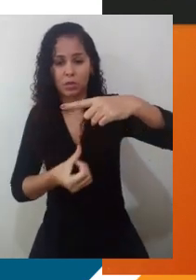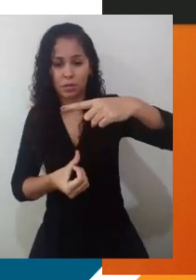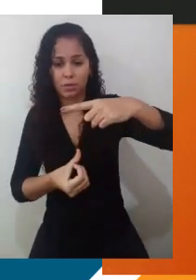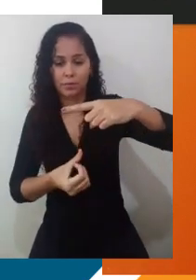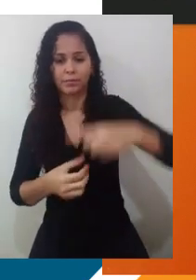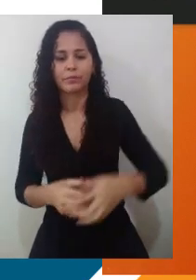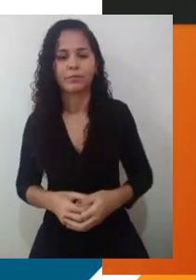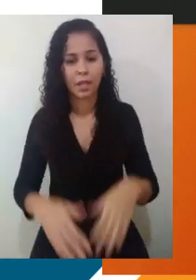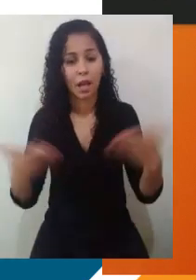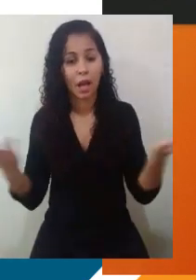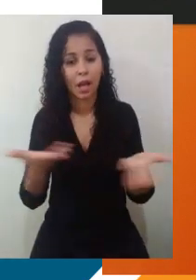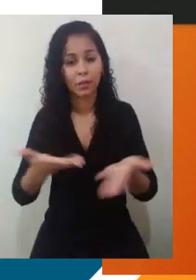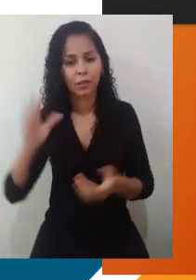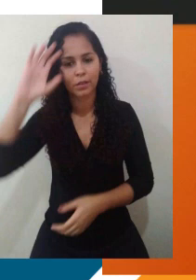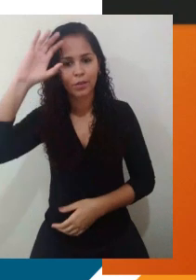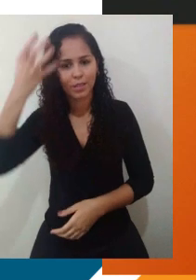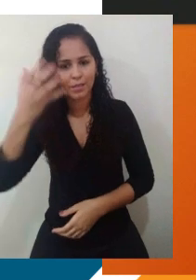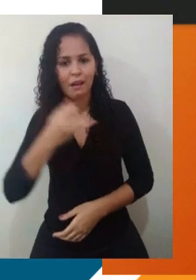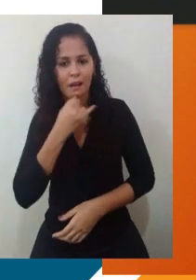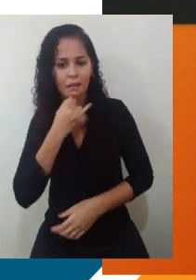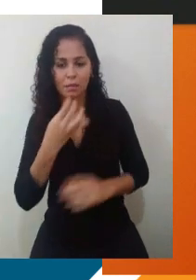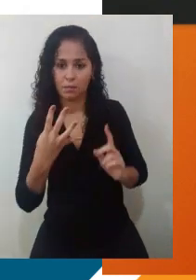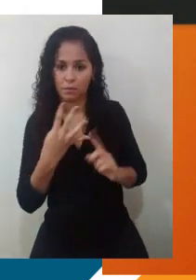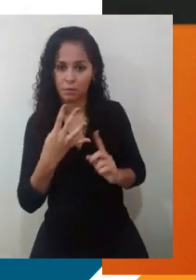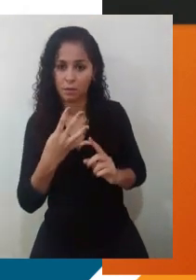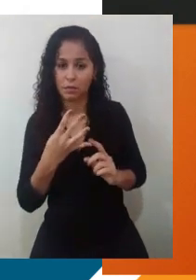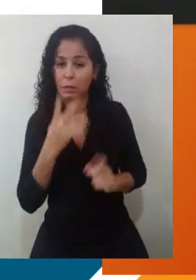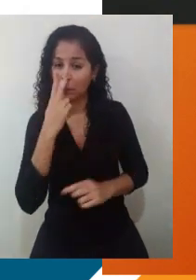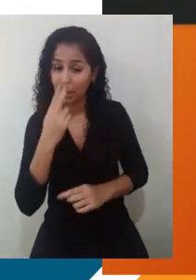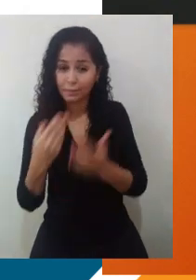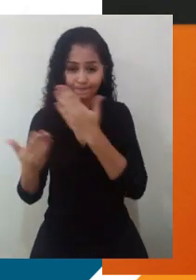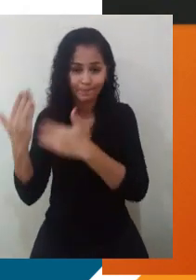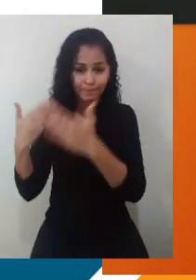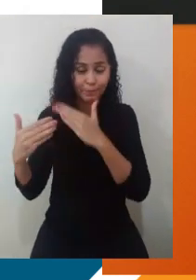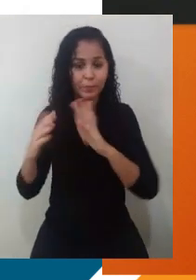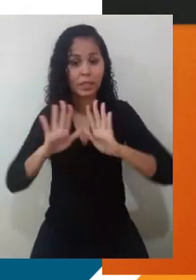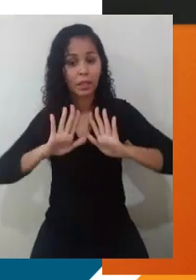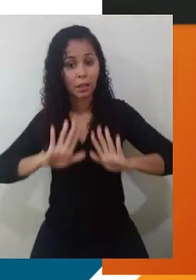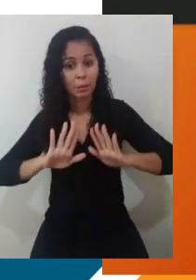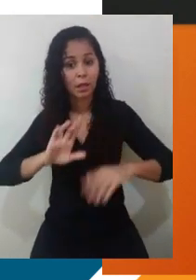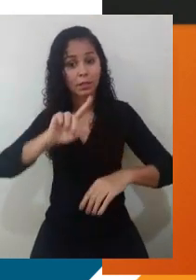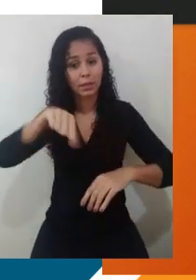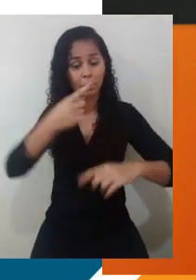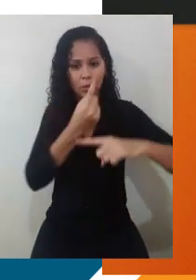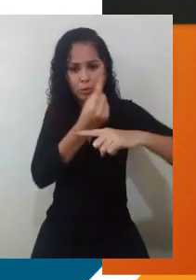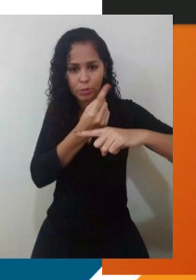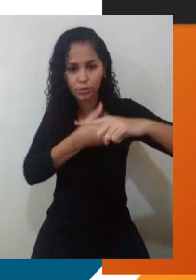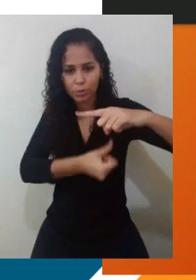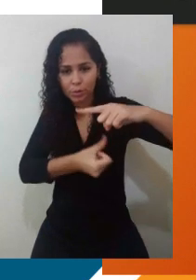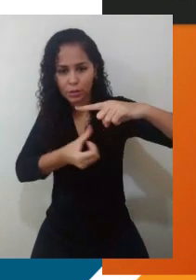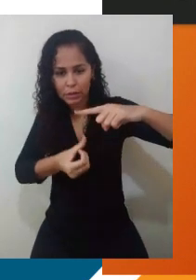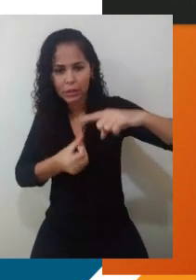Nós vamos resolver agora um quarto exemplo, que aparentemente é igual ao anterior. Entretanto, depois do 1 16avos aparecem